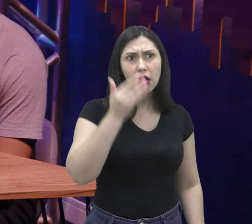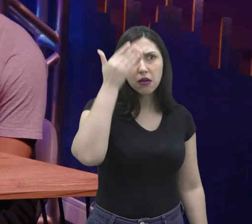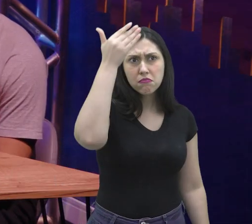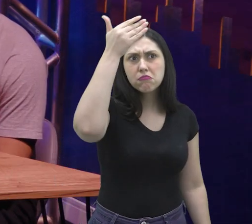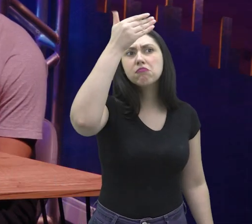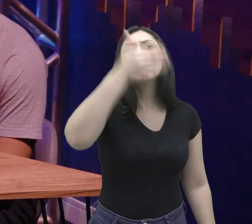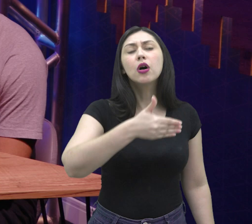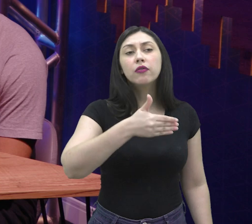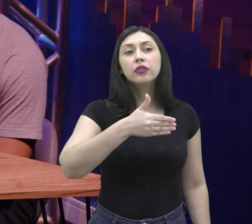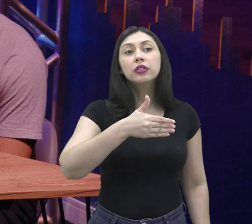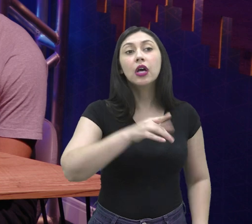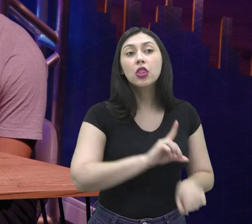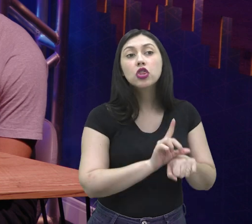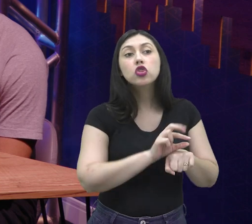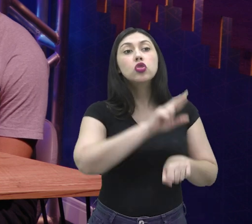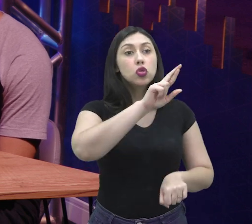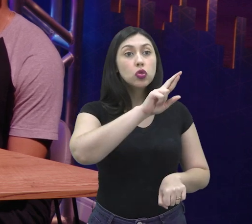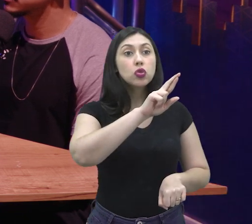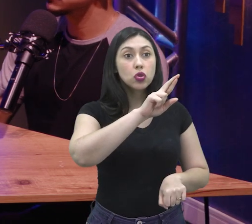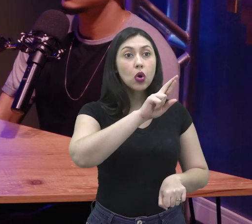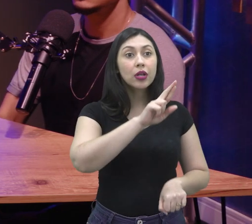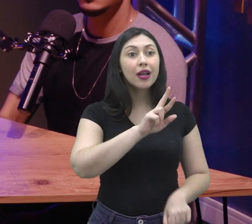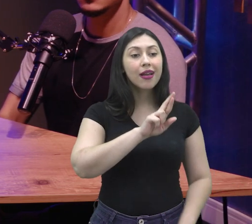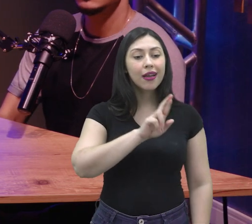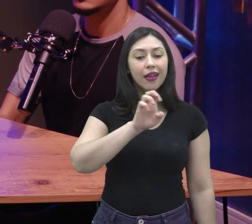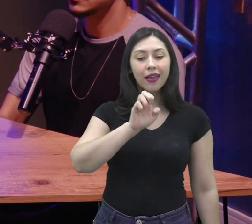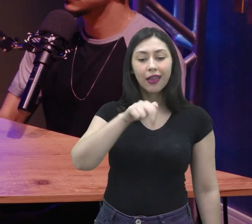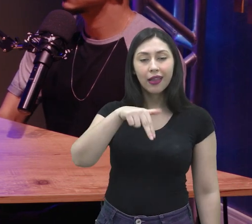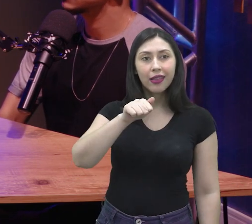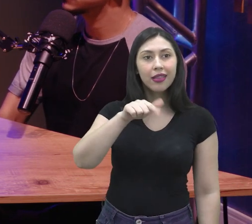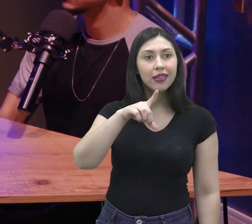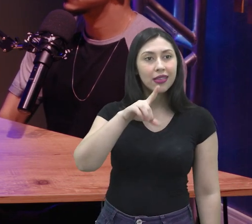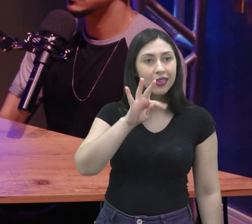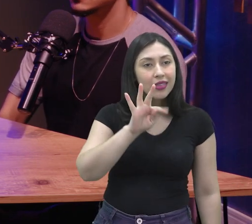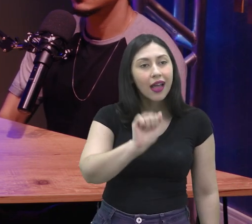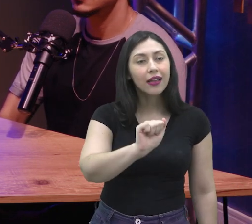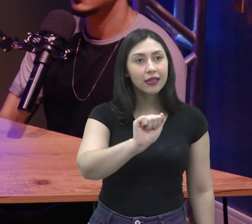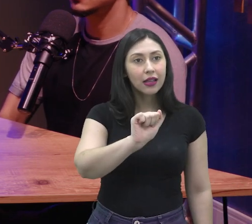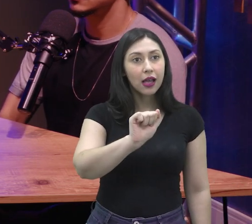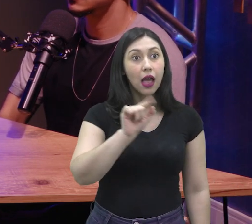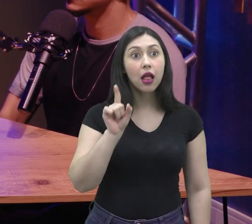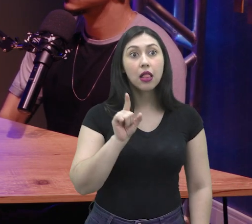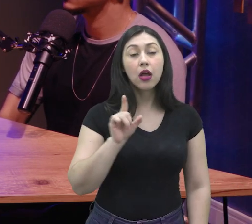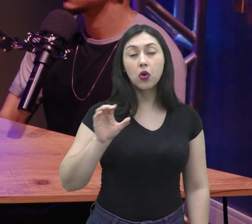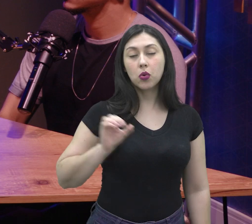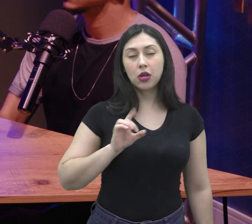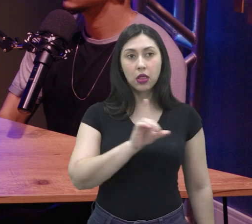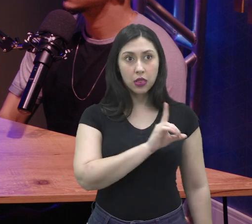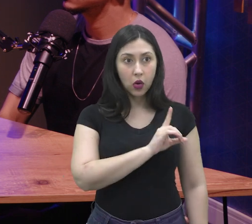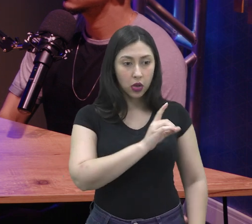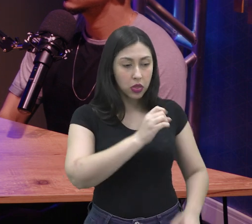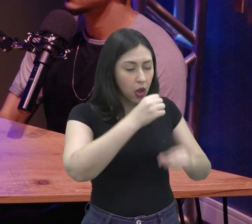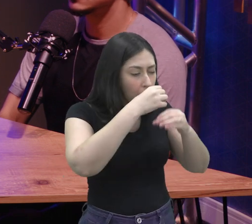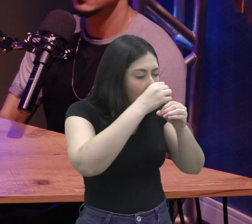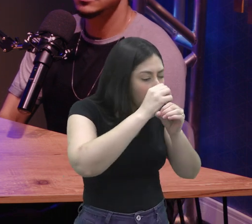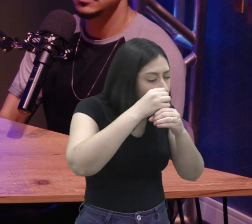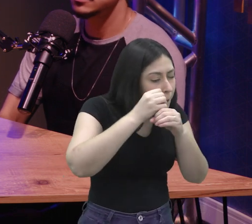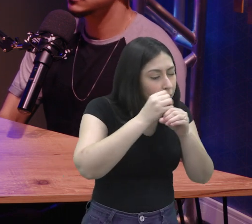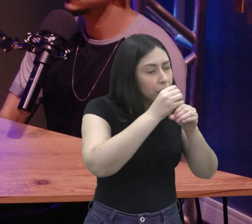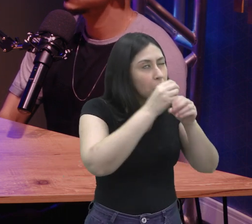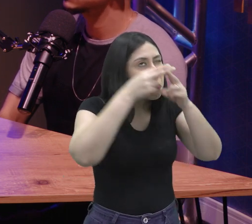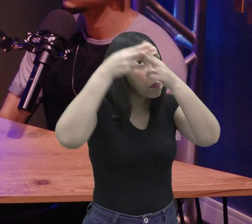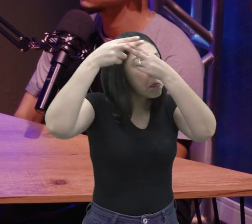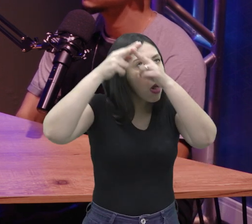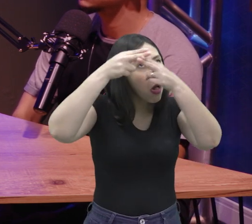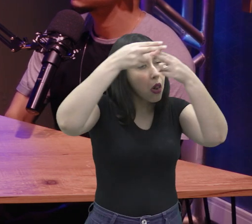A constatação é da doutora em Geociências, a Renata Libonati, né, que é coordenadora do Laboratório de Aplicações